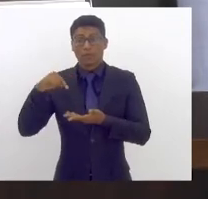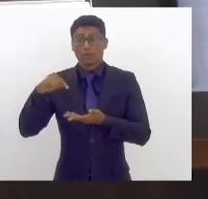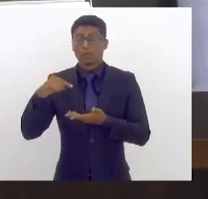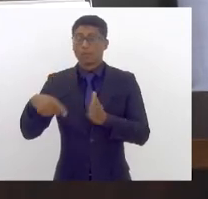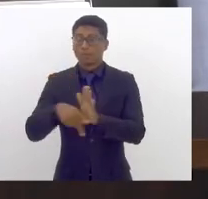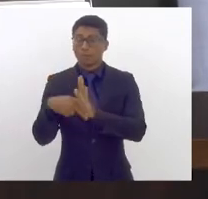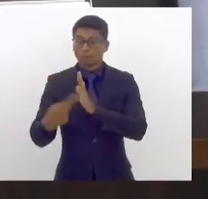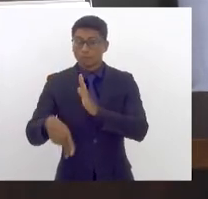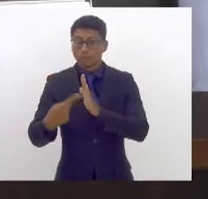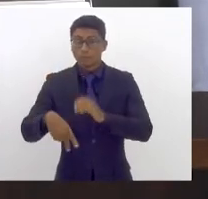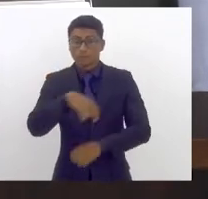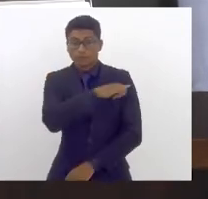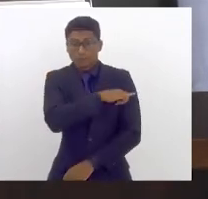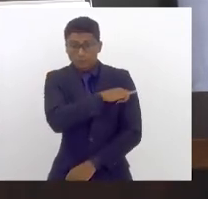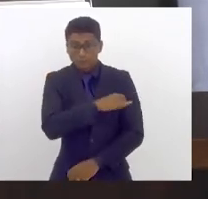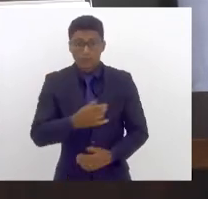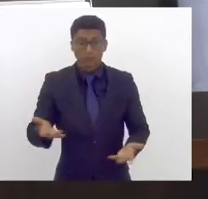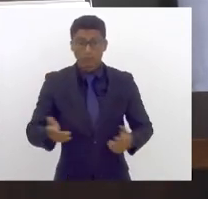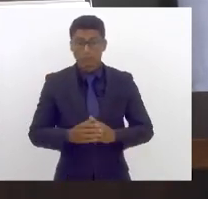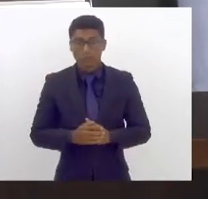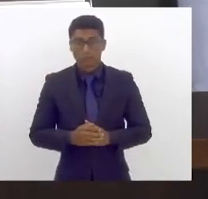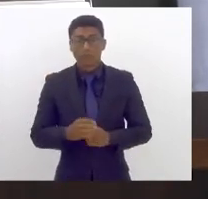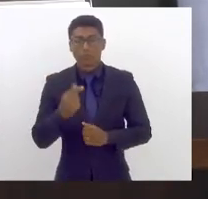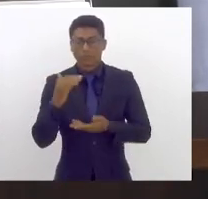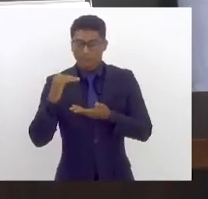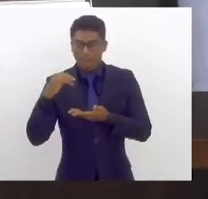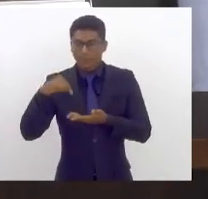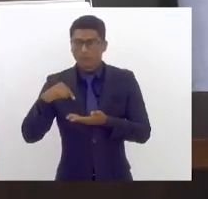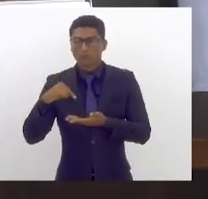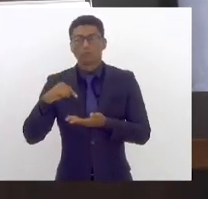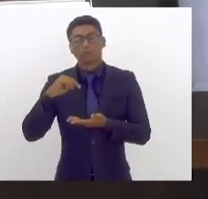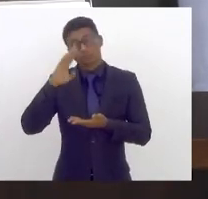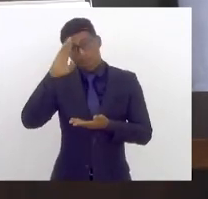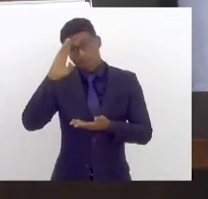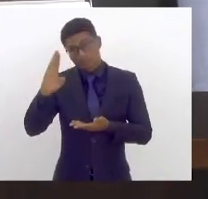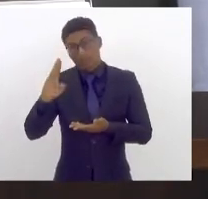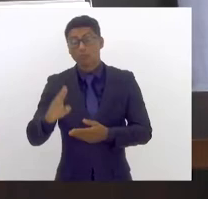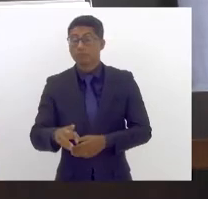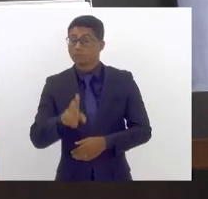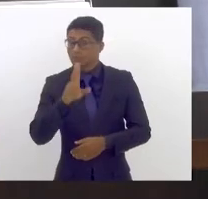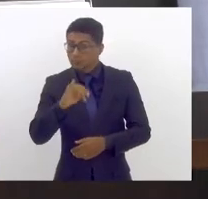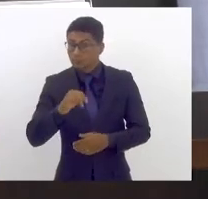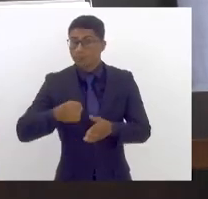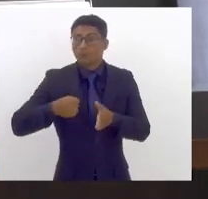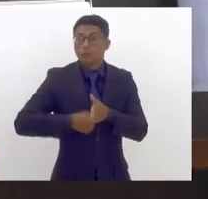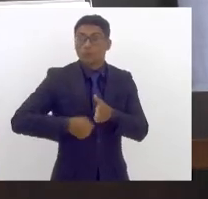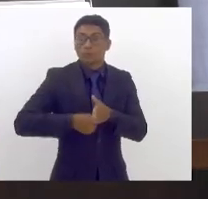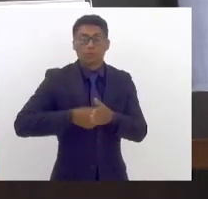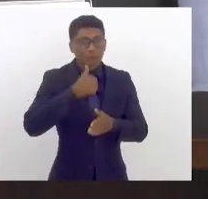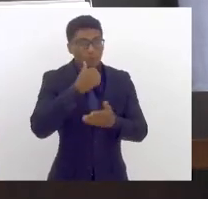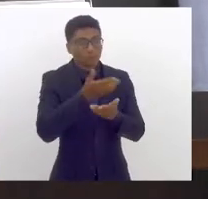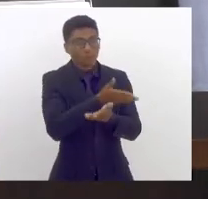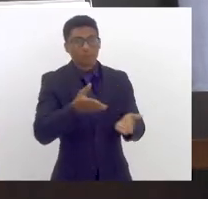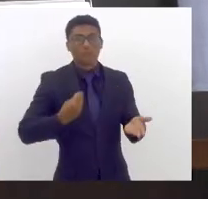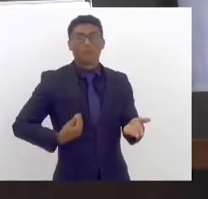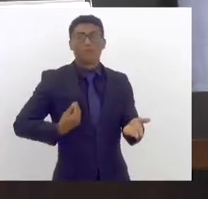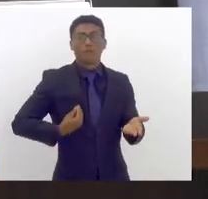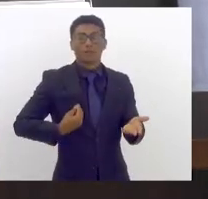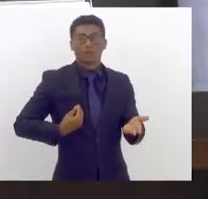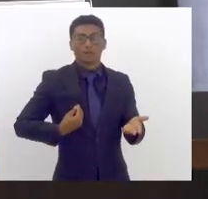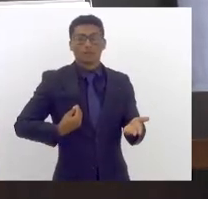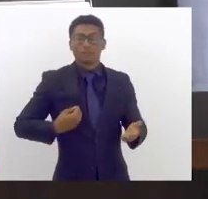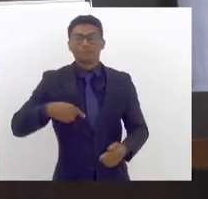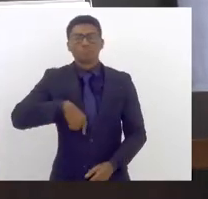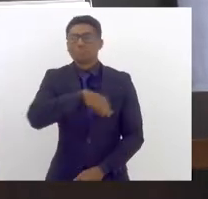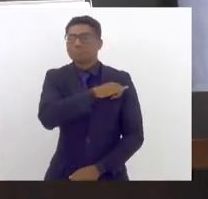desse ano orçamento é prioridade e se a luta pela vida das mulheres não é o que vemos no